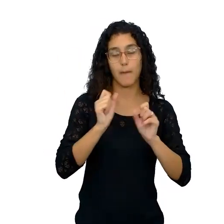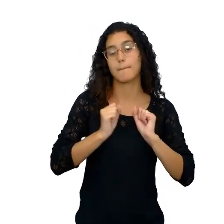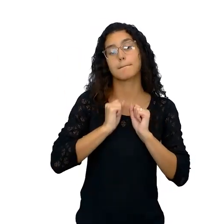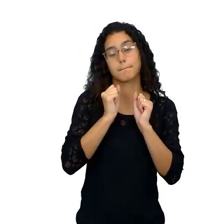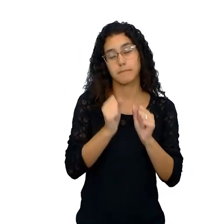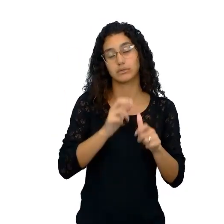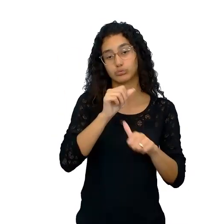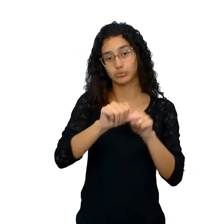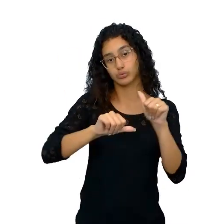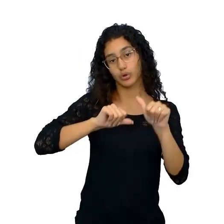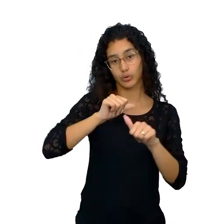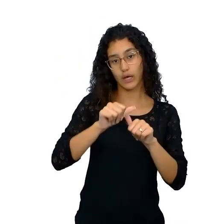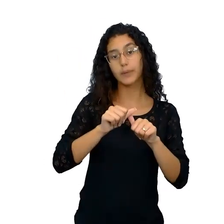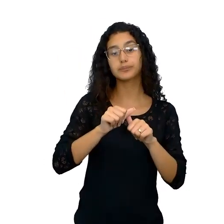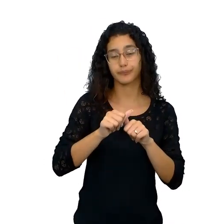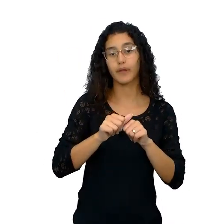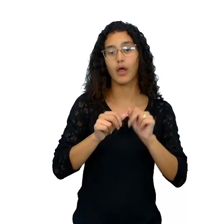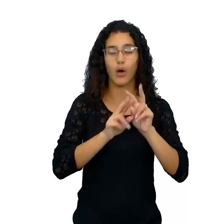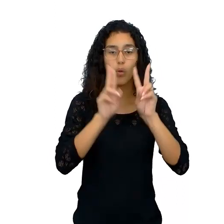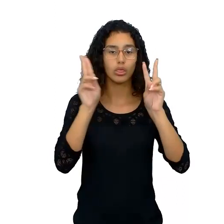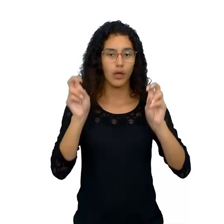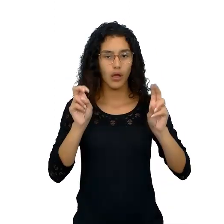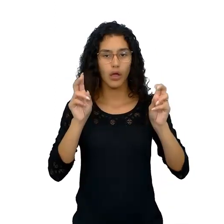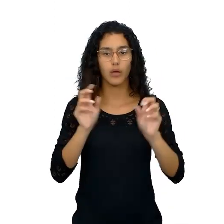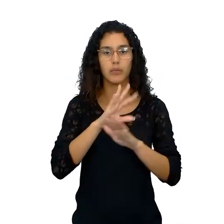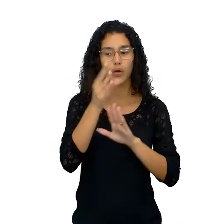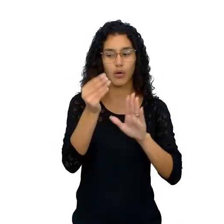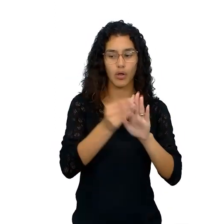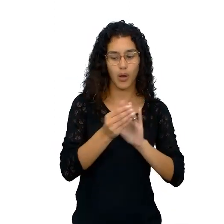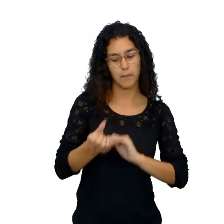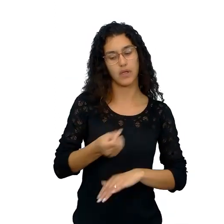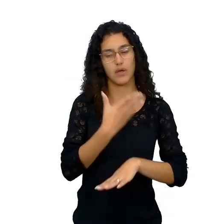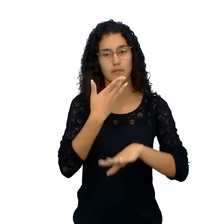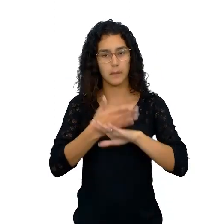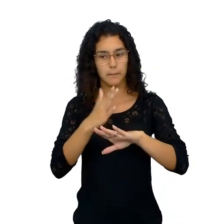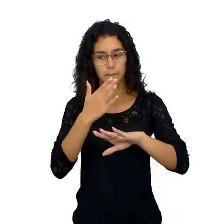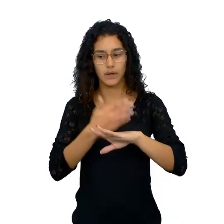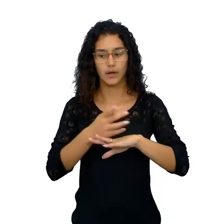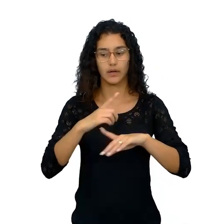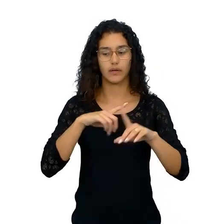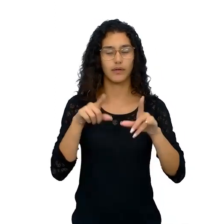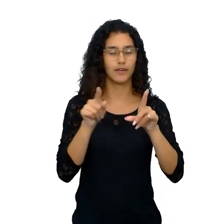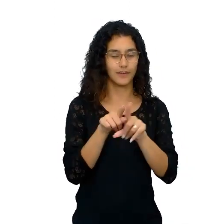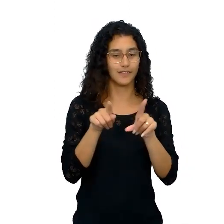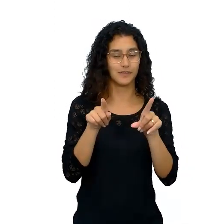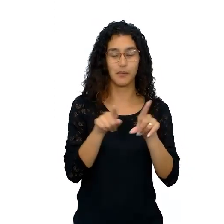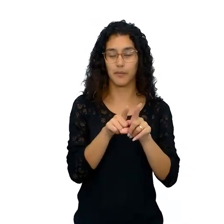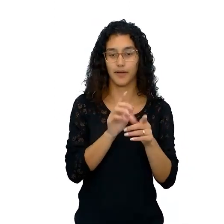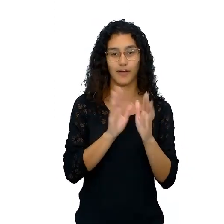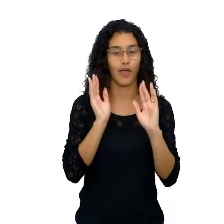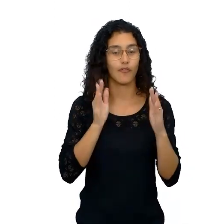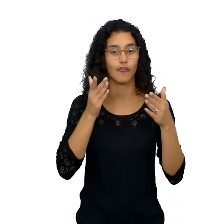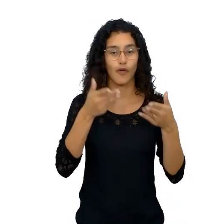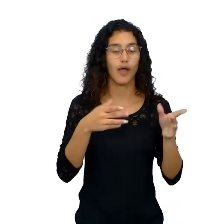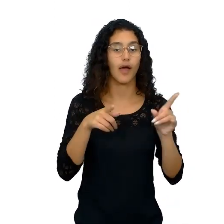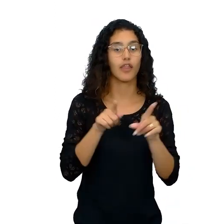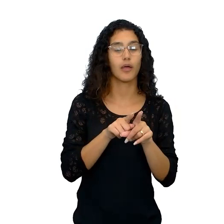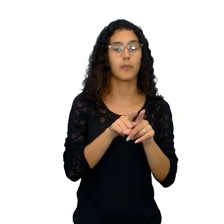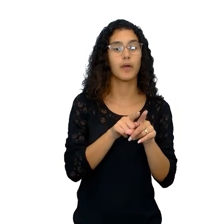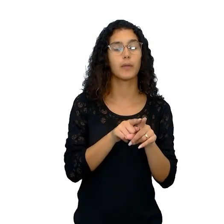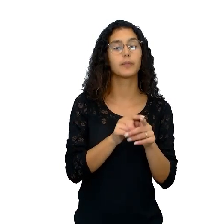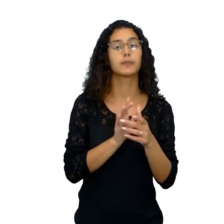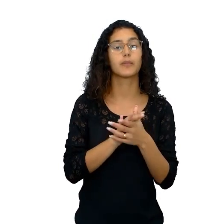pode mudar um pouquinho a abordagem, né, inserir uma nova prática que vai estar dando um olhar focado para uma